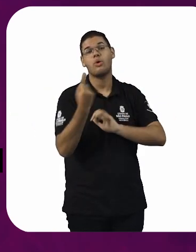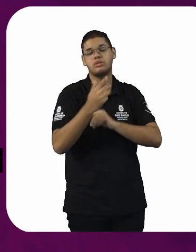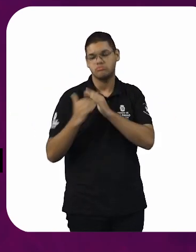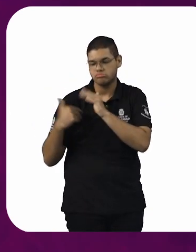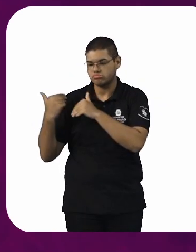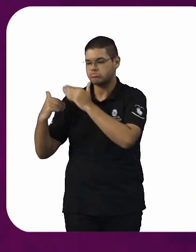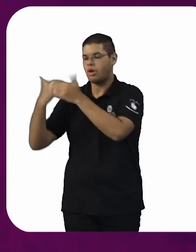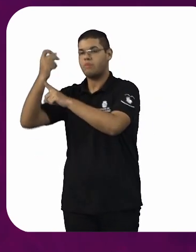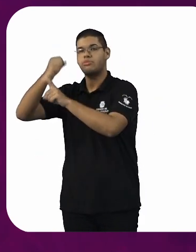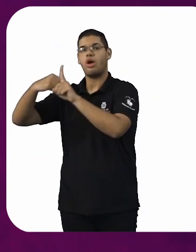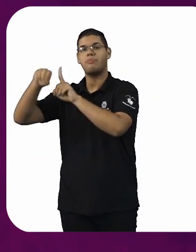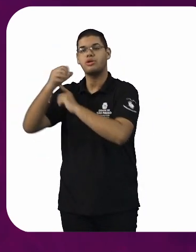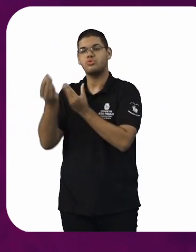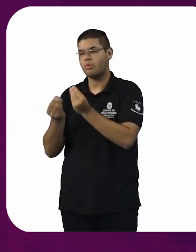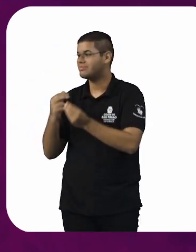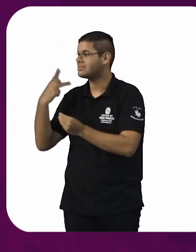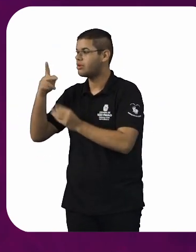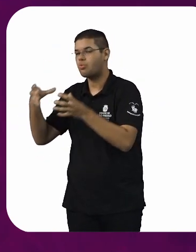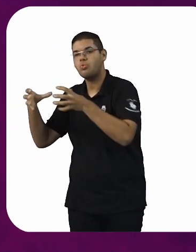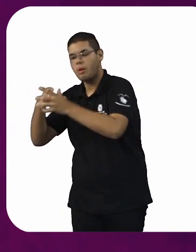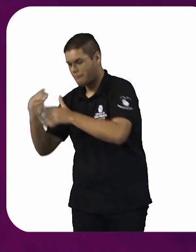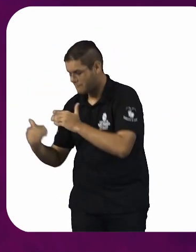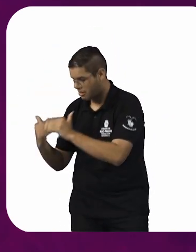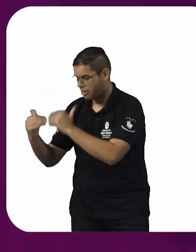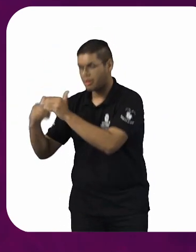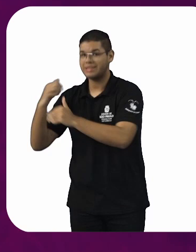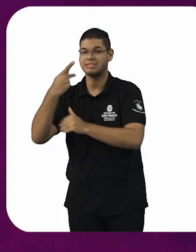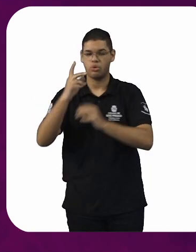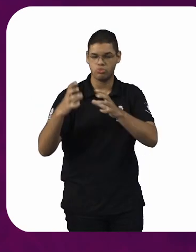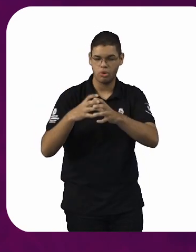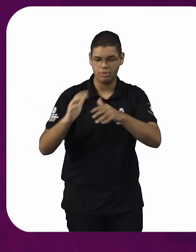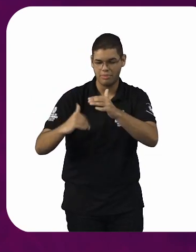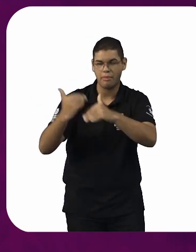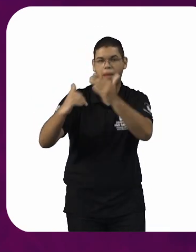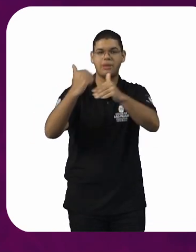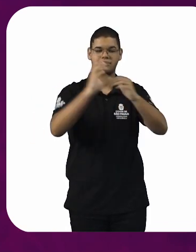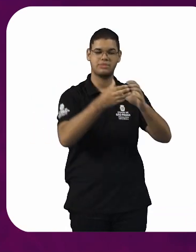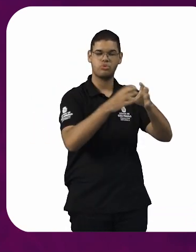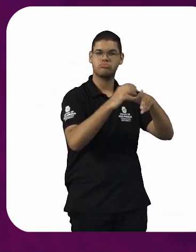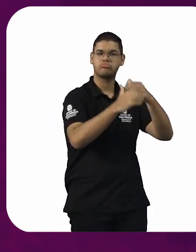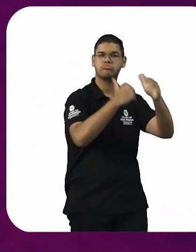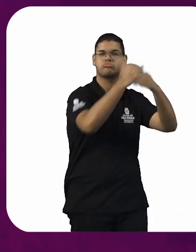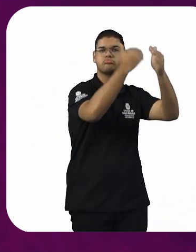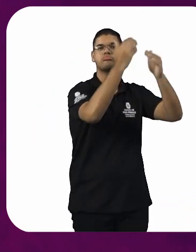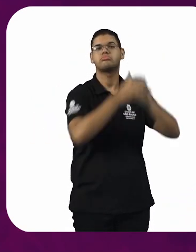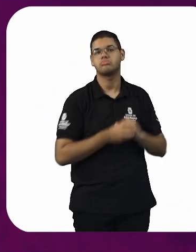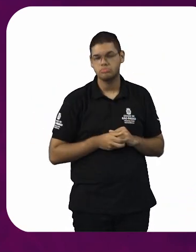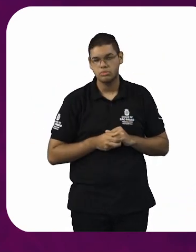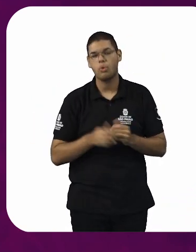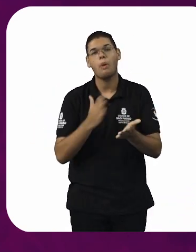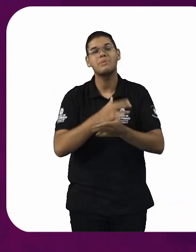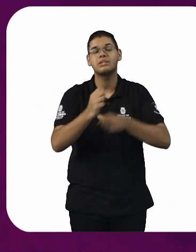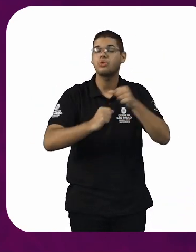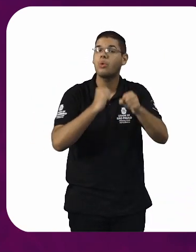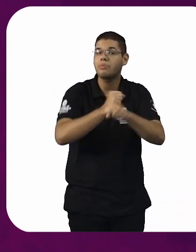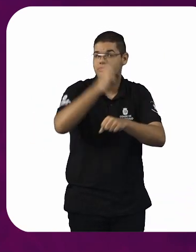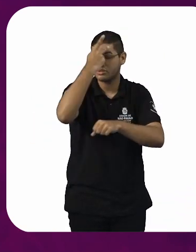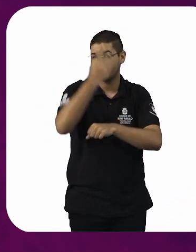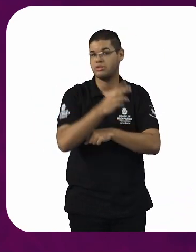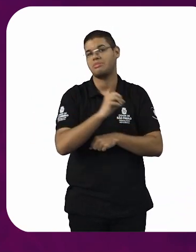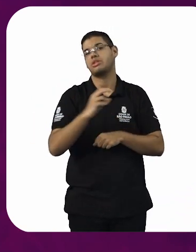a nossa sociedade foi calcada, acho que desde do tempo, né? A gente partindo aí do tempo da escravização de